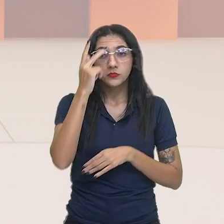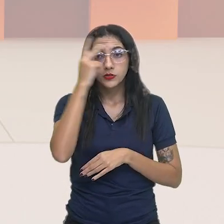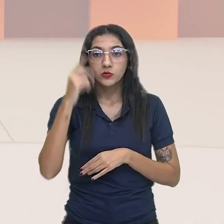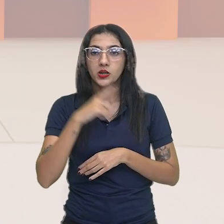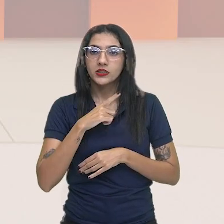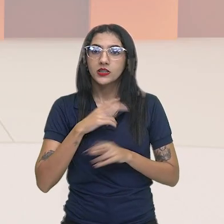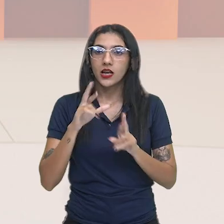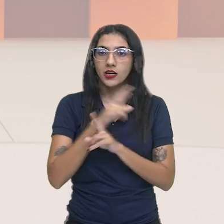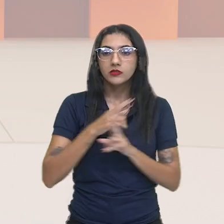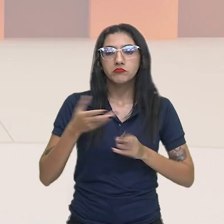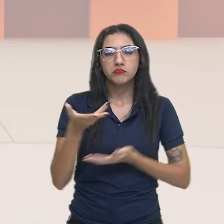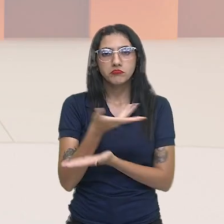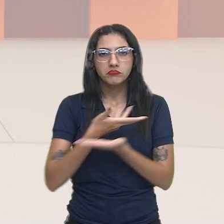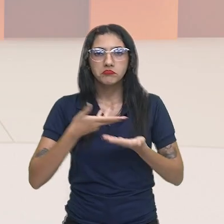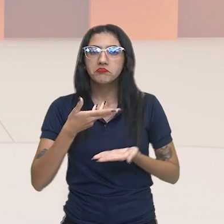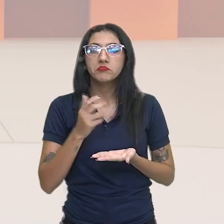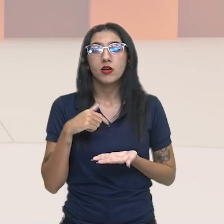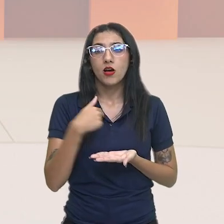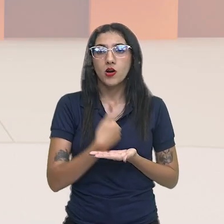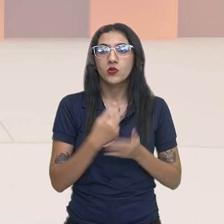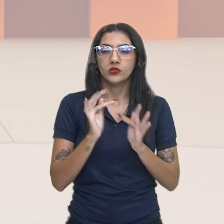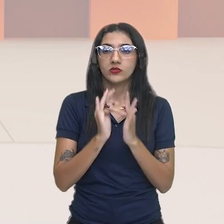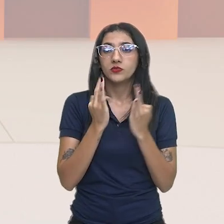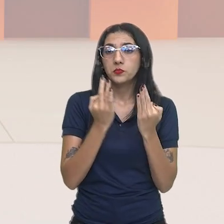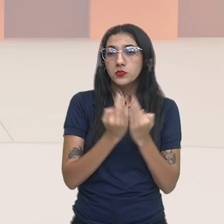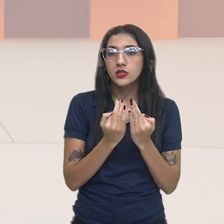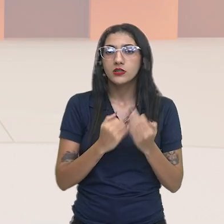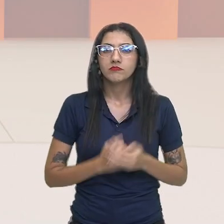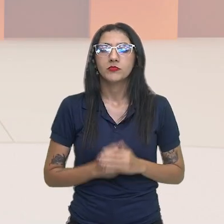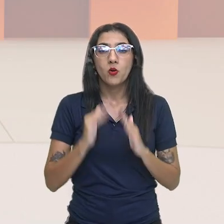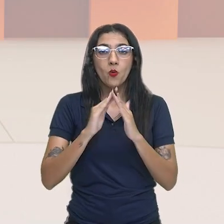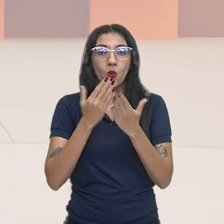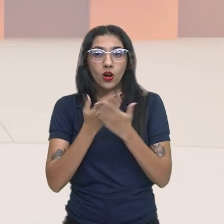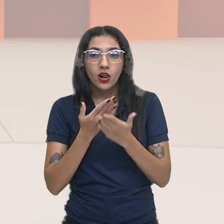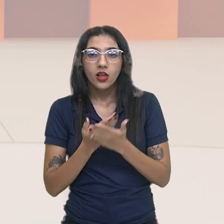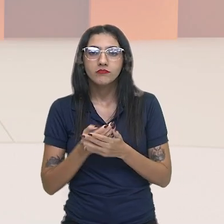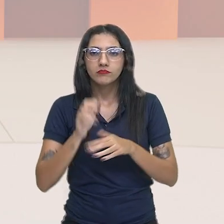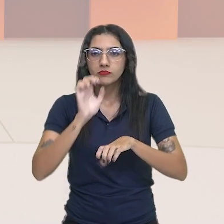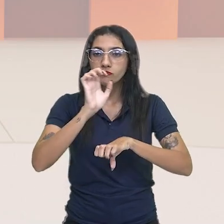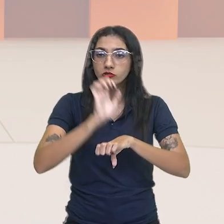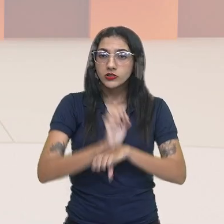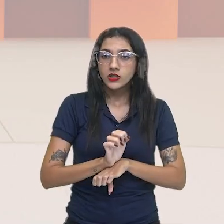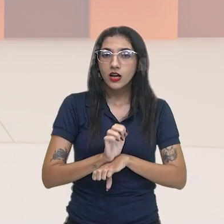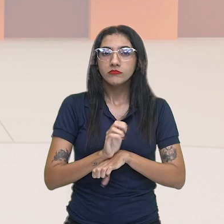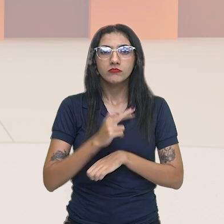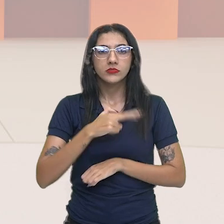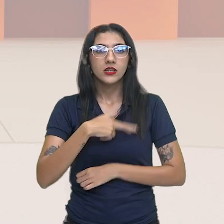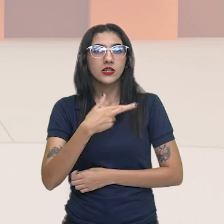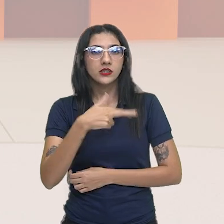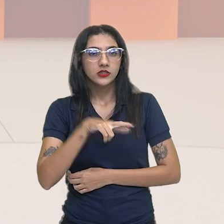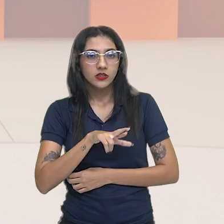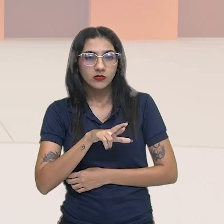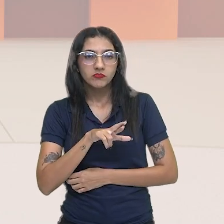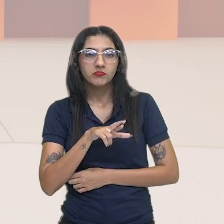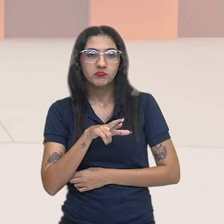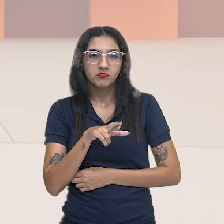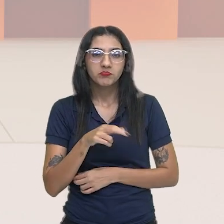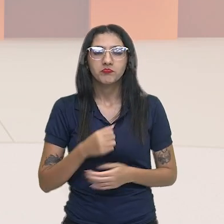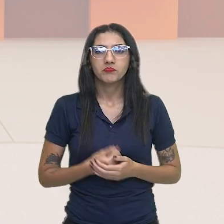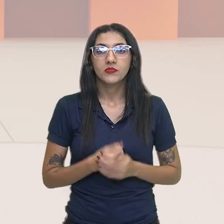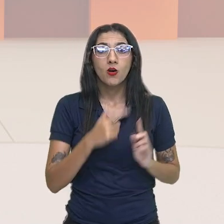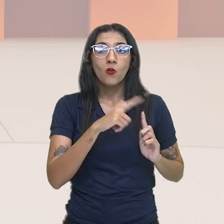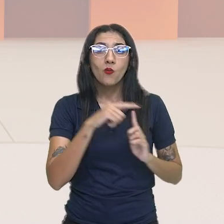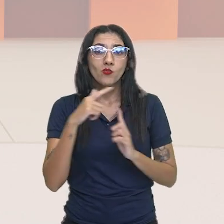de socialização. A família, a escola, o Estado, né, a religião, os meios